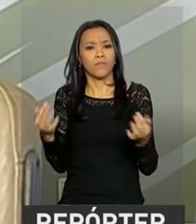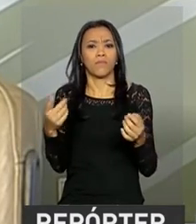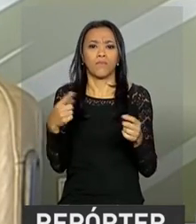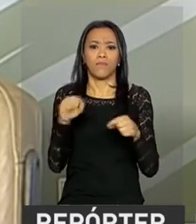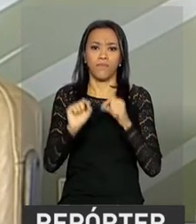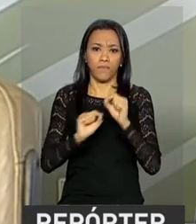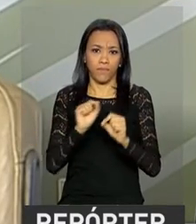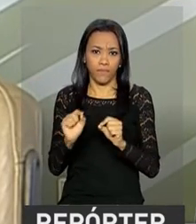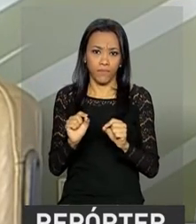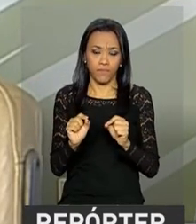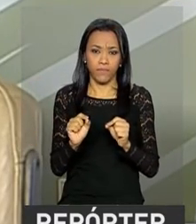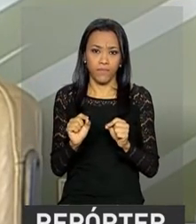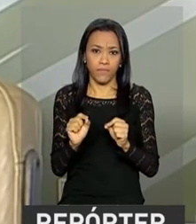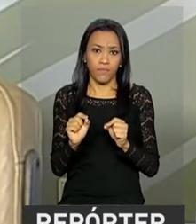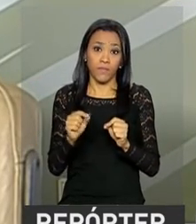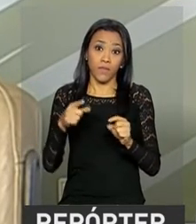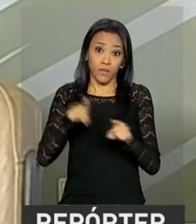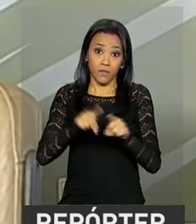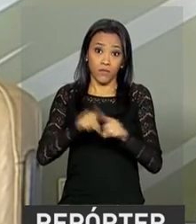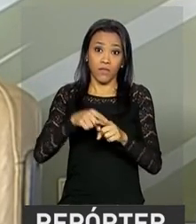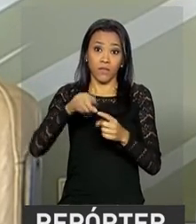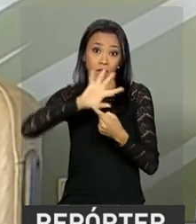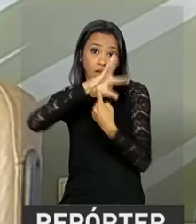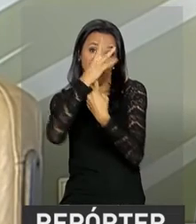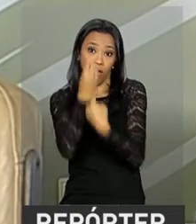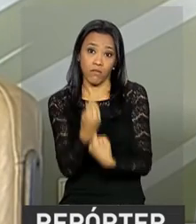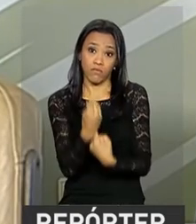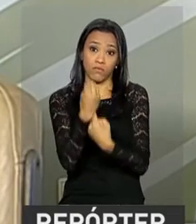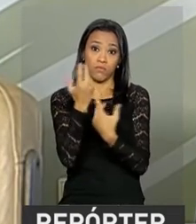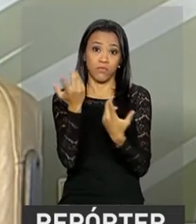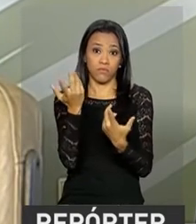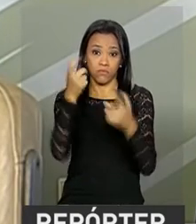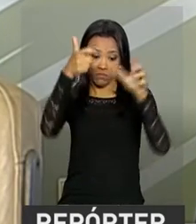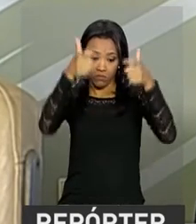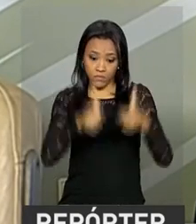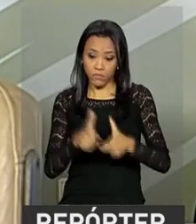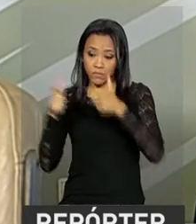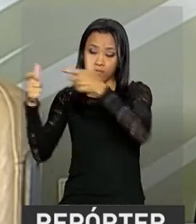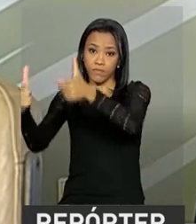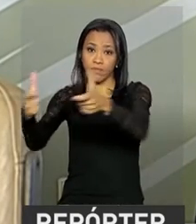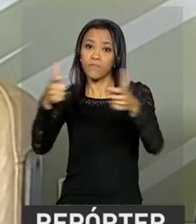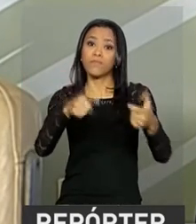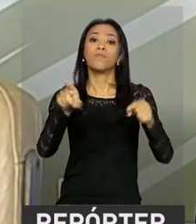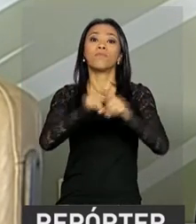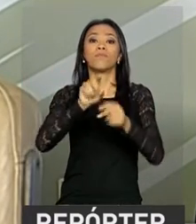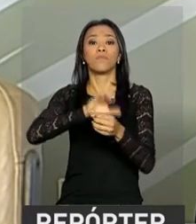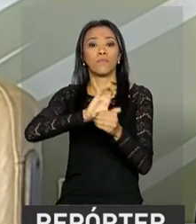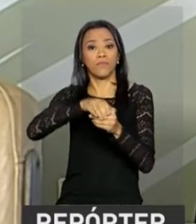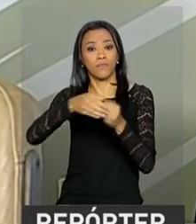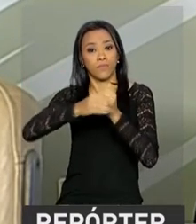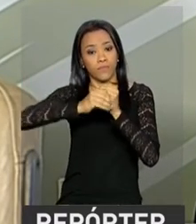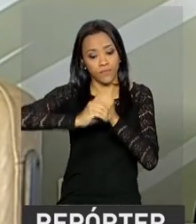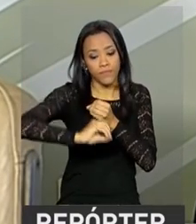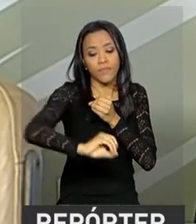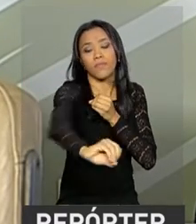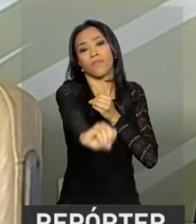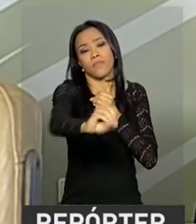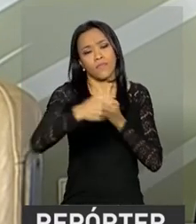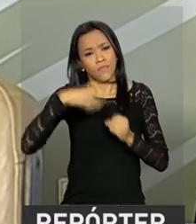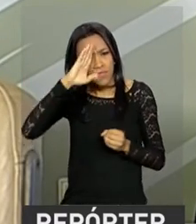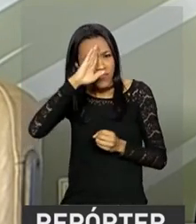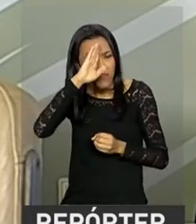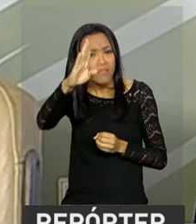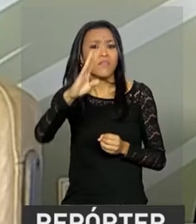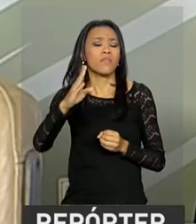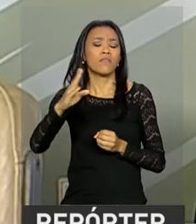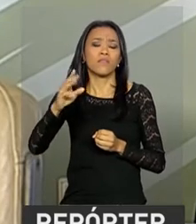i&d de artes são intervenções de saneamento principalmente o maior volume